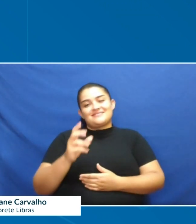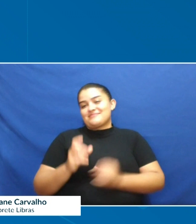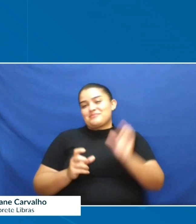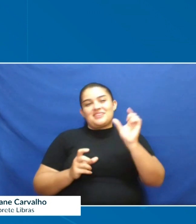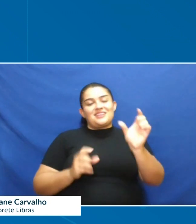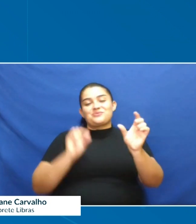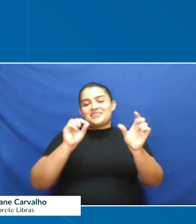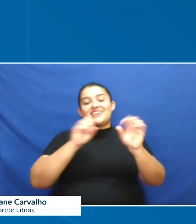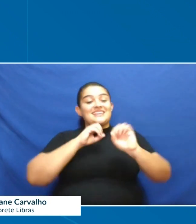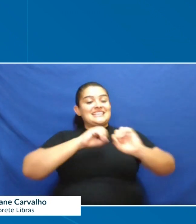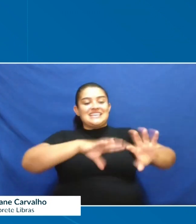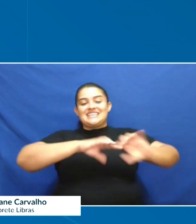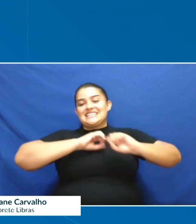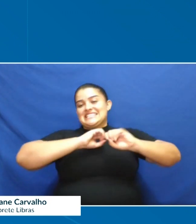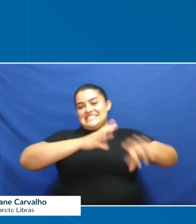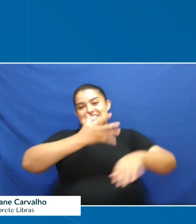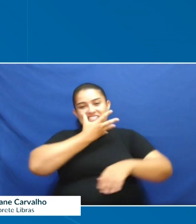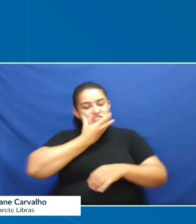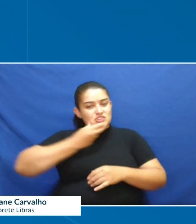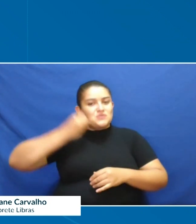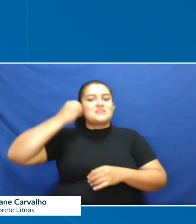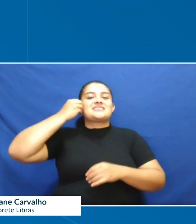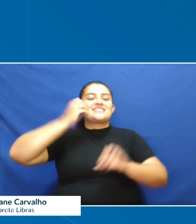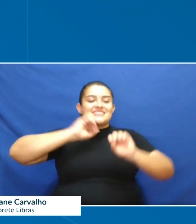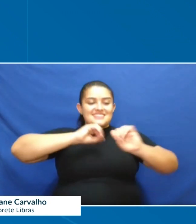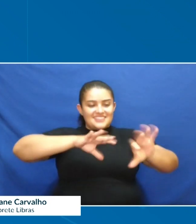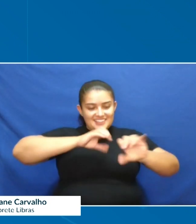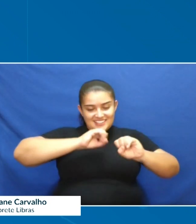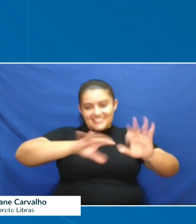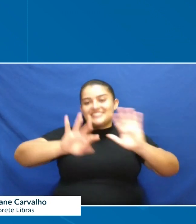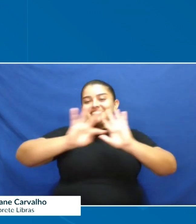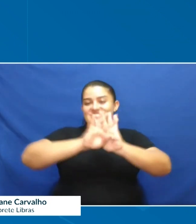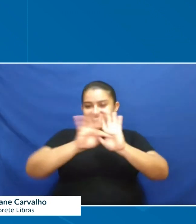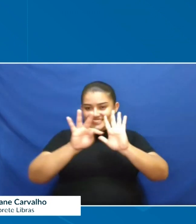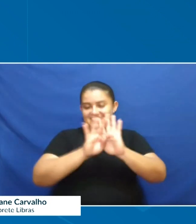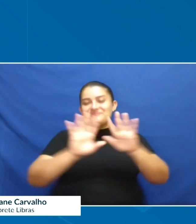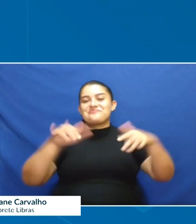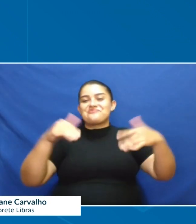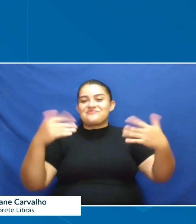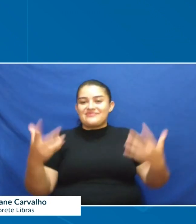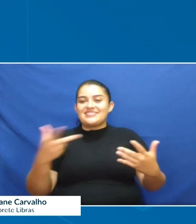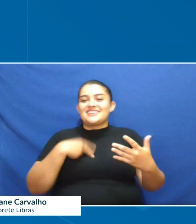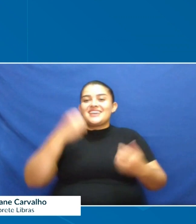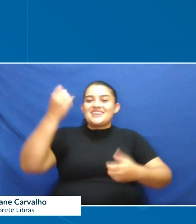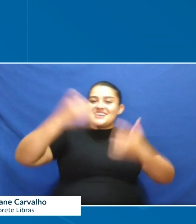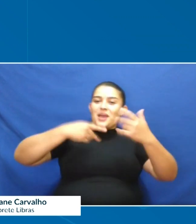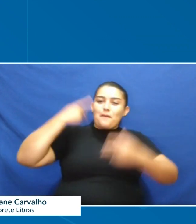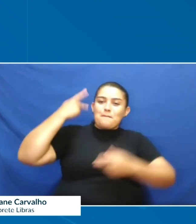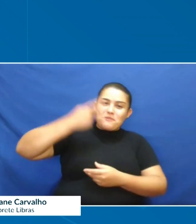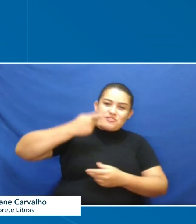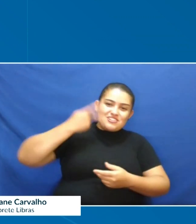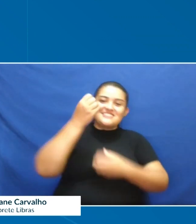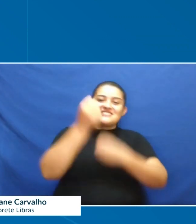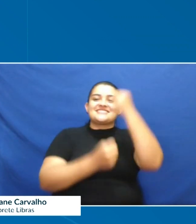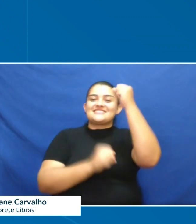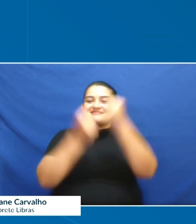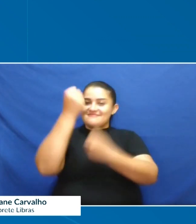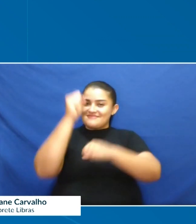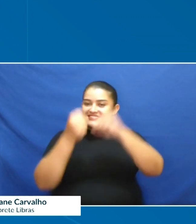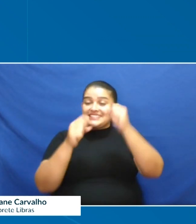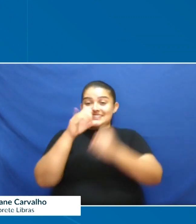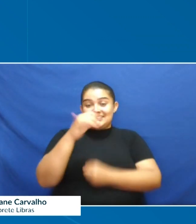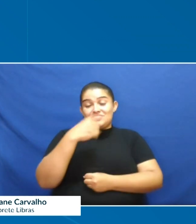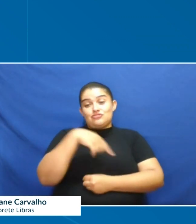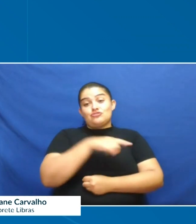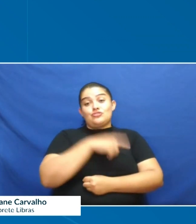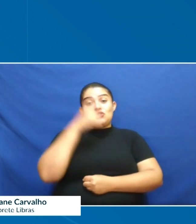né? Uma educação de qualidade, uma educação técnica. Então, quando se fala numa política industrial, que se nós